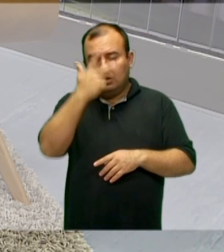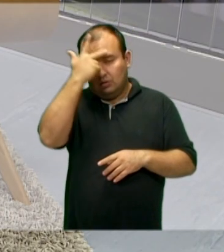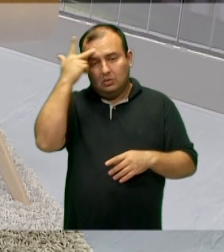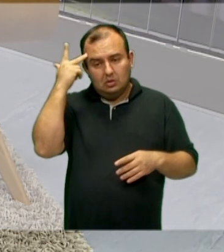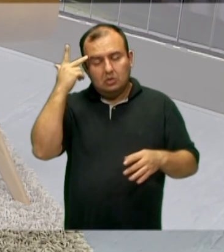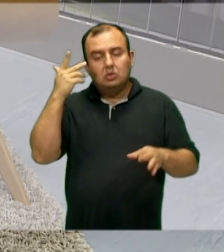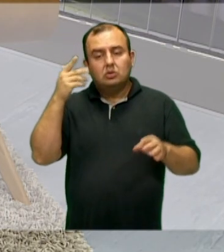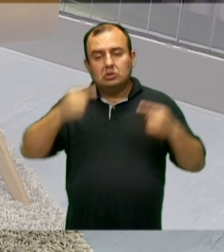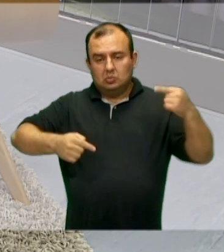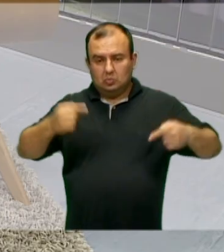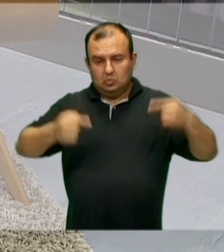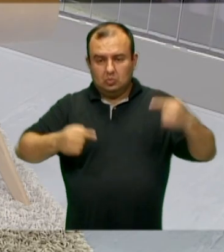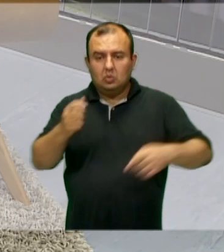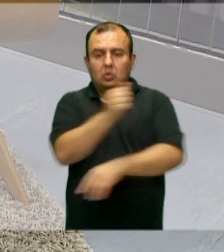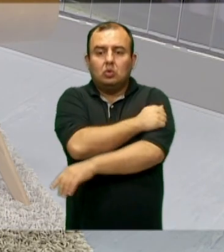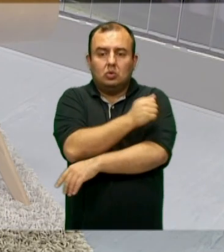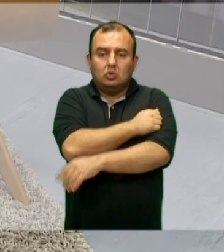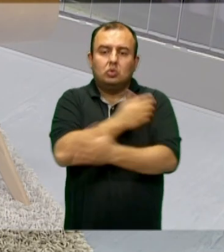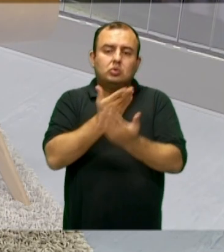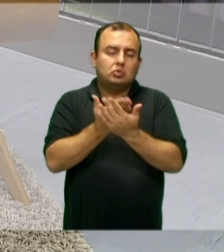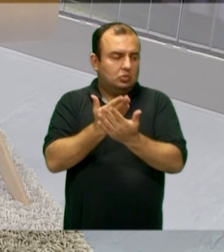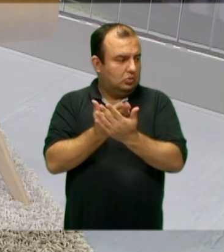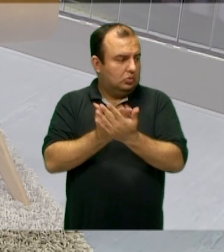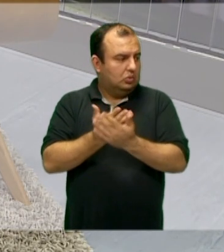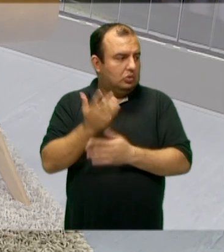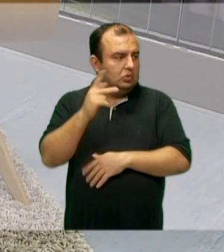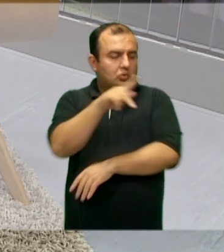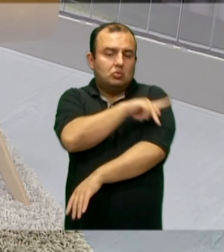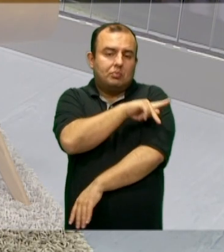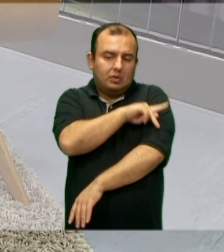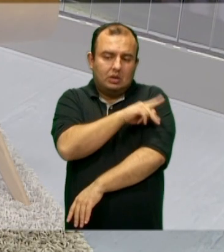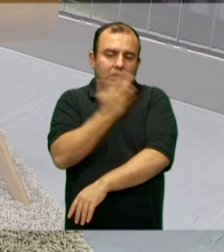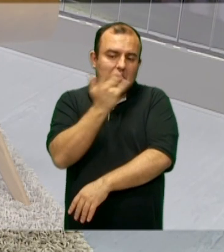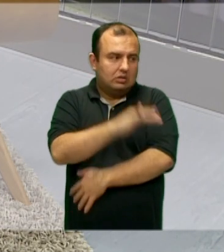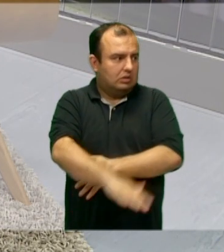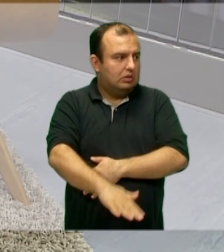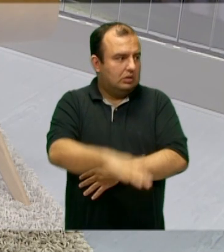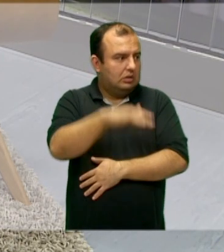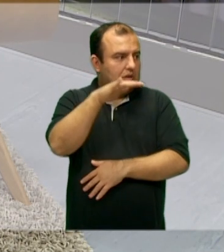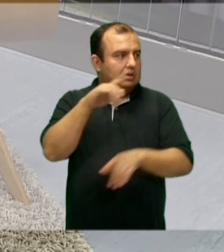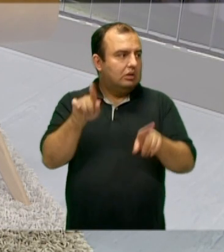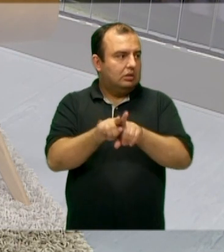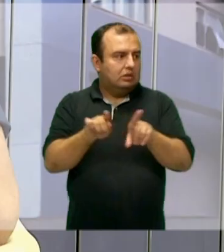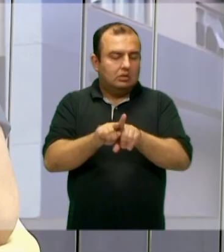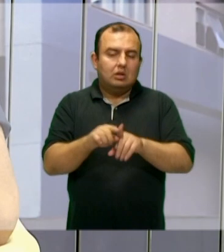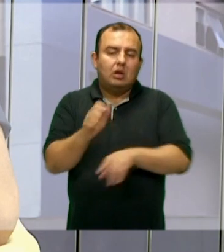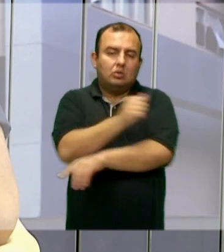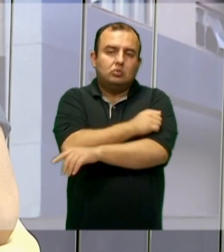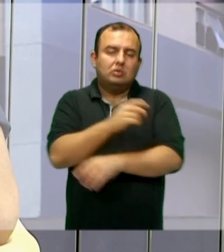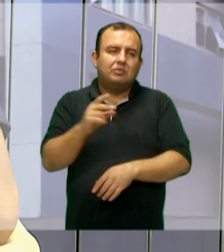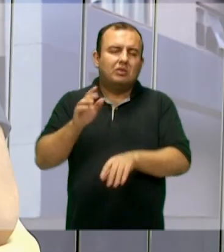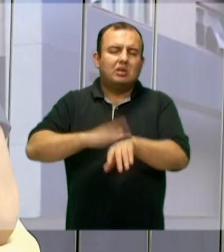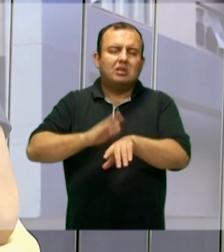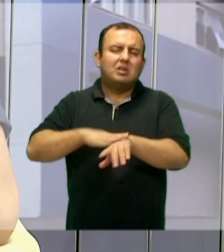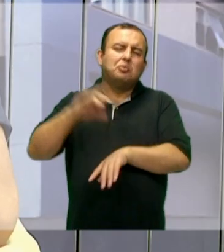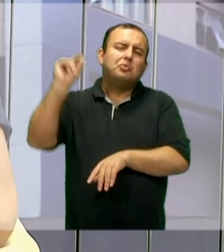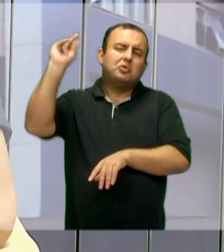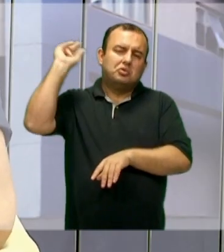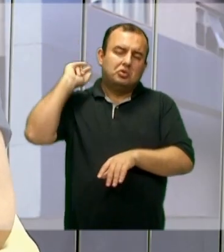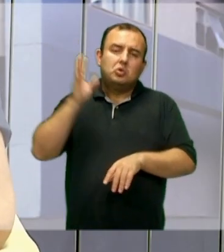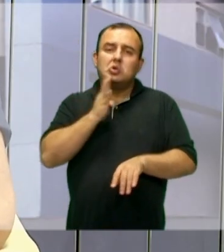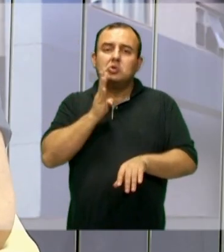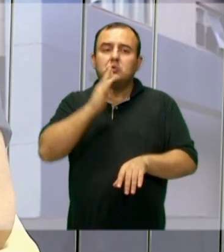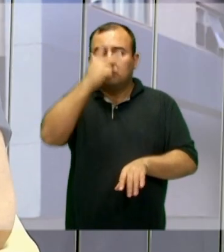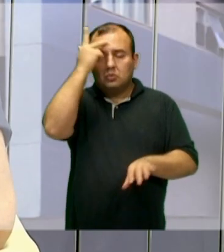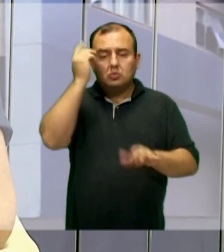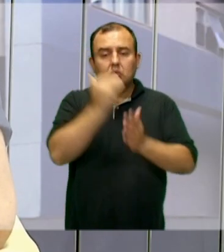iam concorrer comigo, né? Eram alunos que estudavam lá desde o prézinho, né? Alunos que estavam lá muito mais tempo do que eu, conheciam muito mais